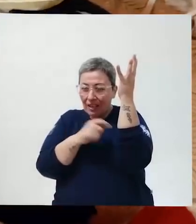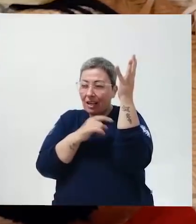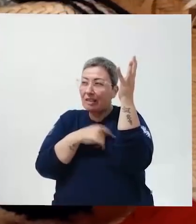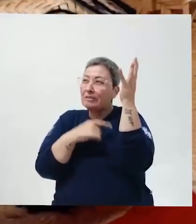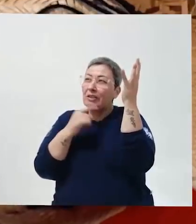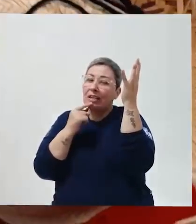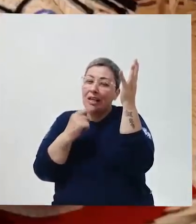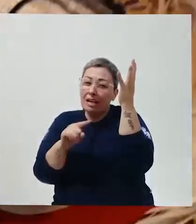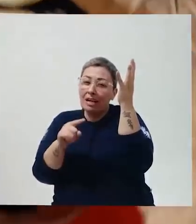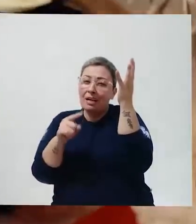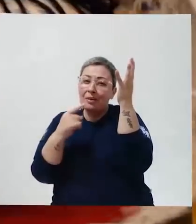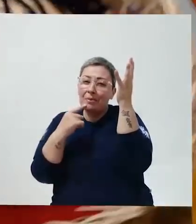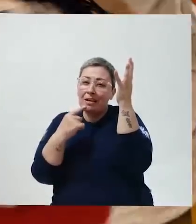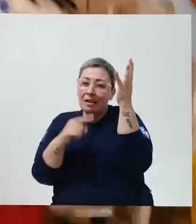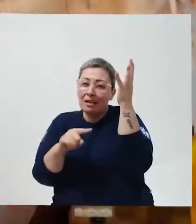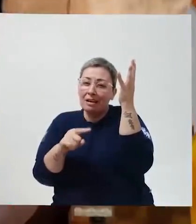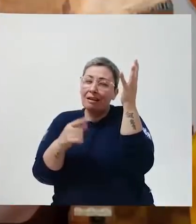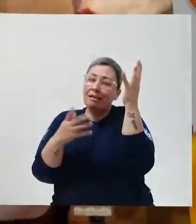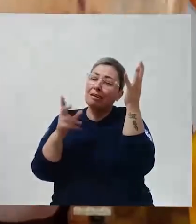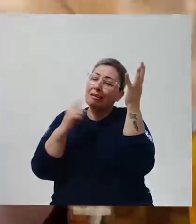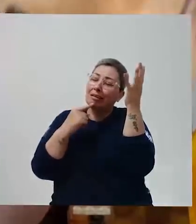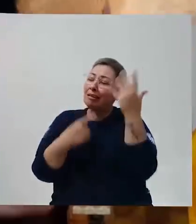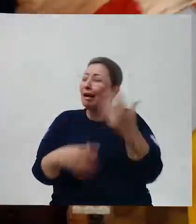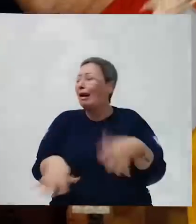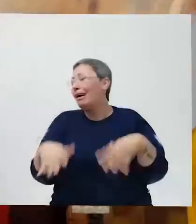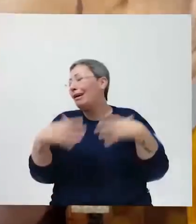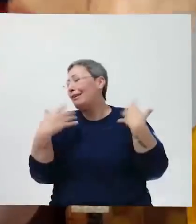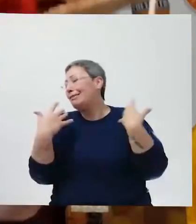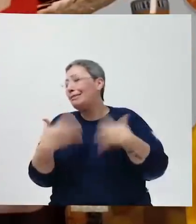se lamentando. Não,